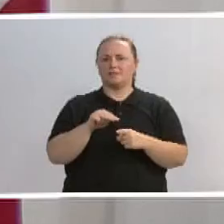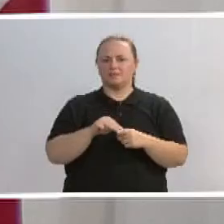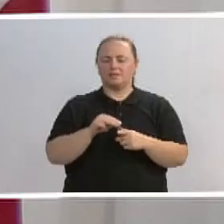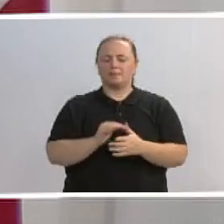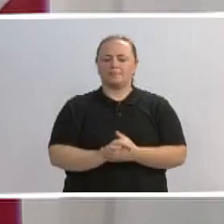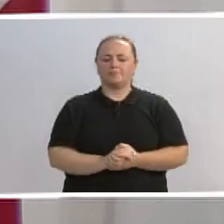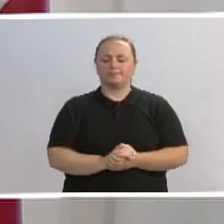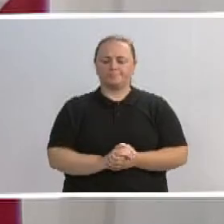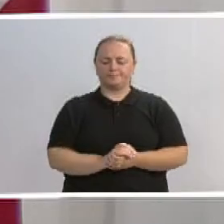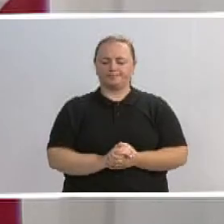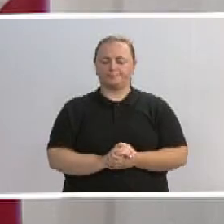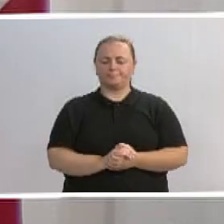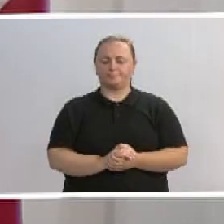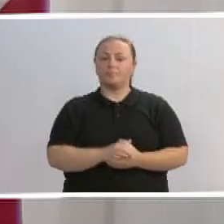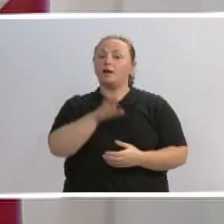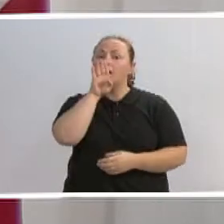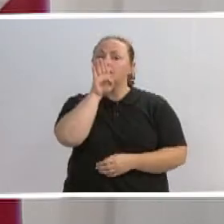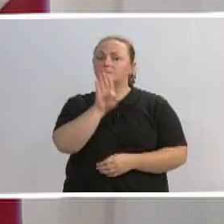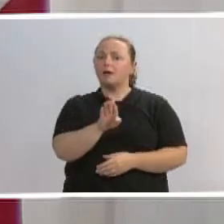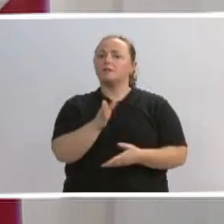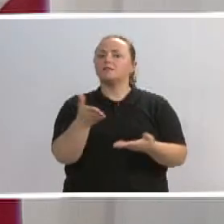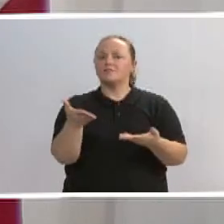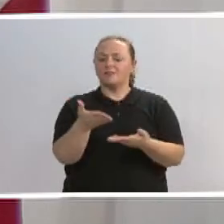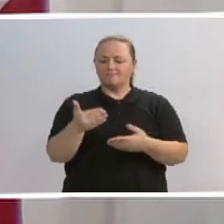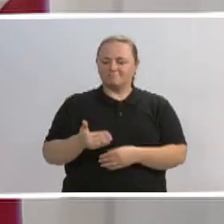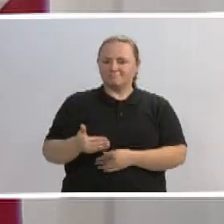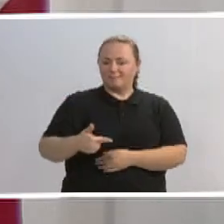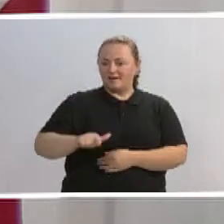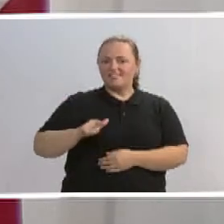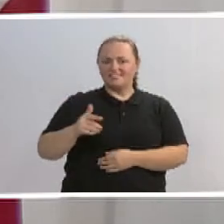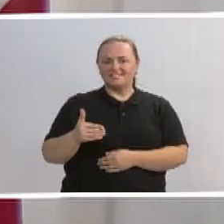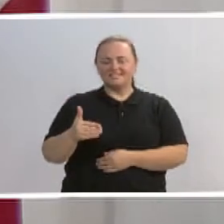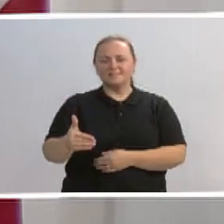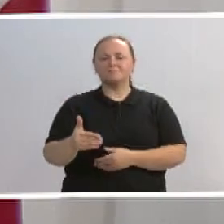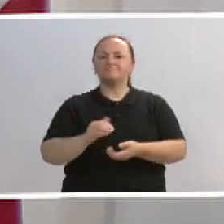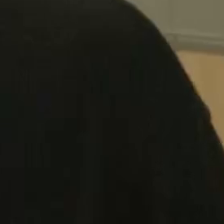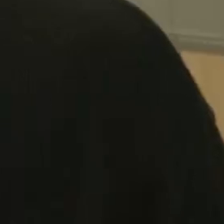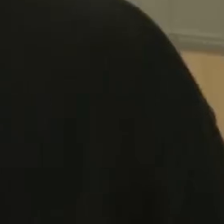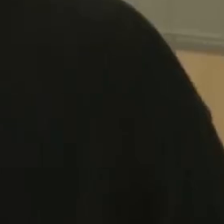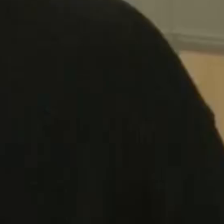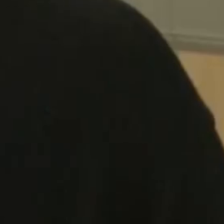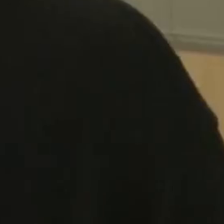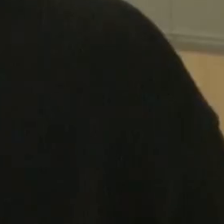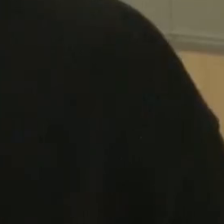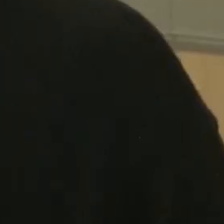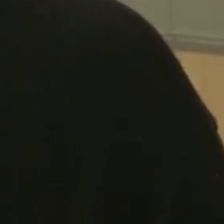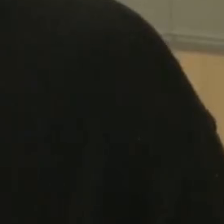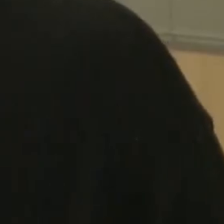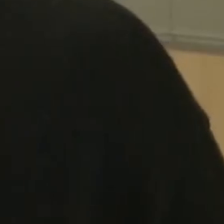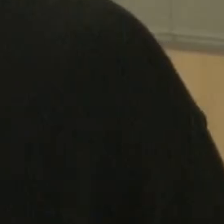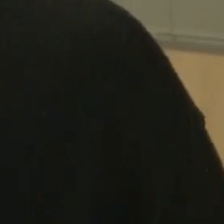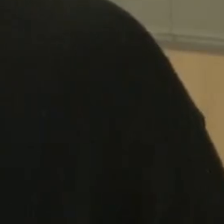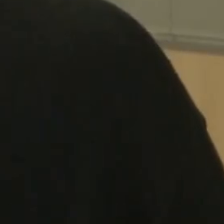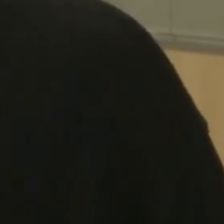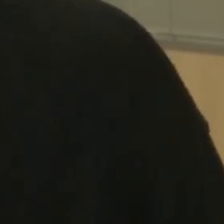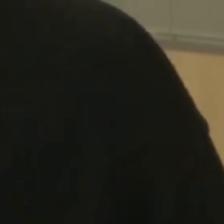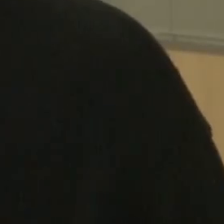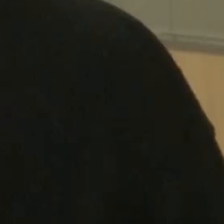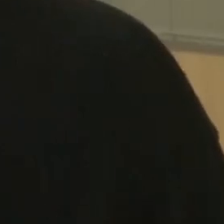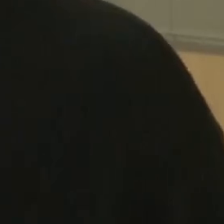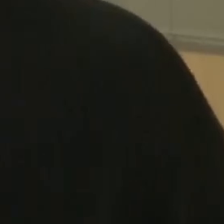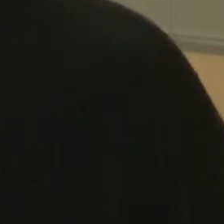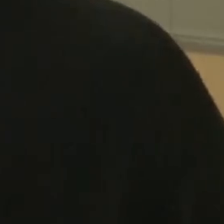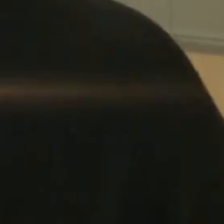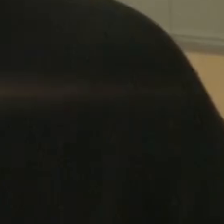comentou sobre a participação dela no Encontro Nacional de vereadoras em Porto Alegre e uma das coisas que surgiu foram cidades